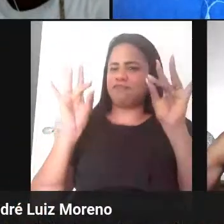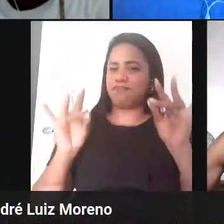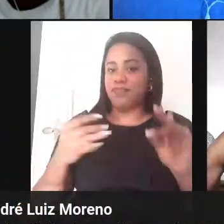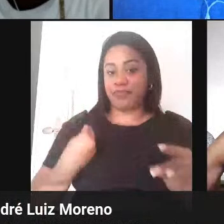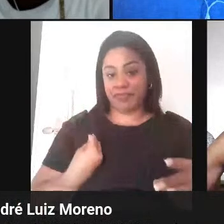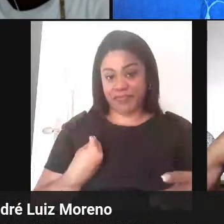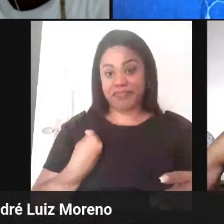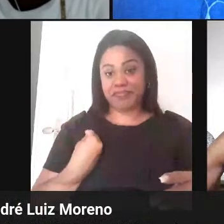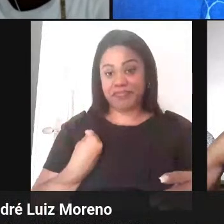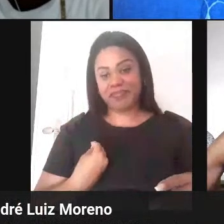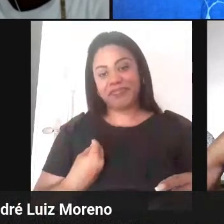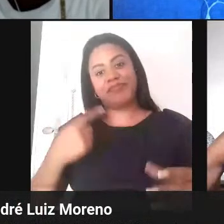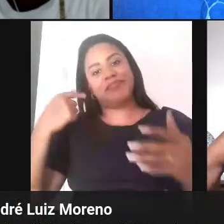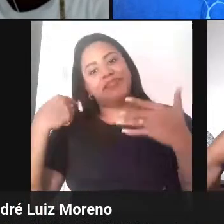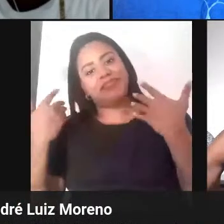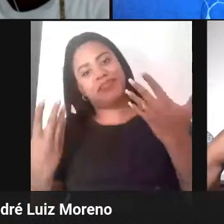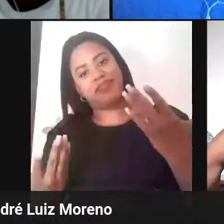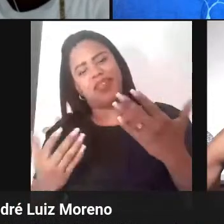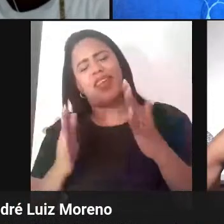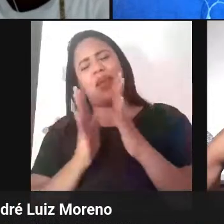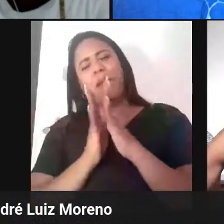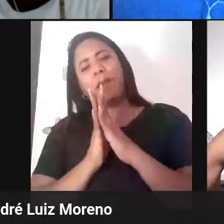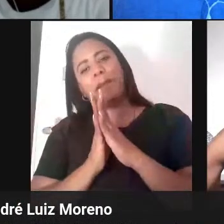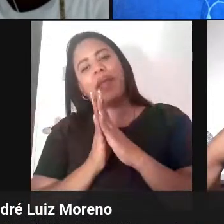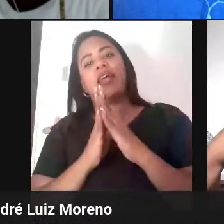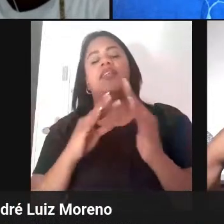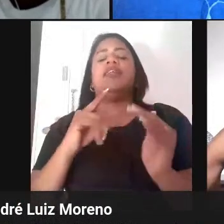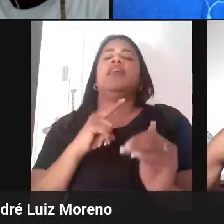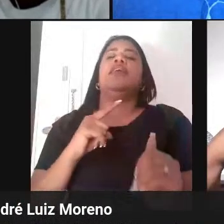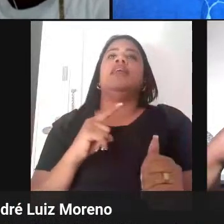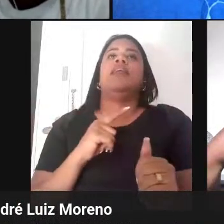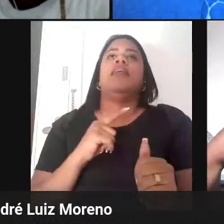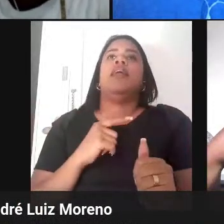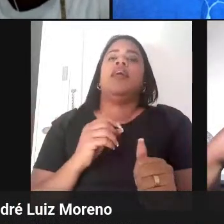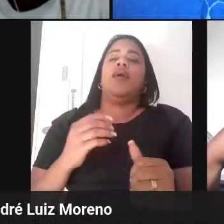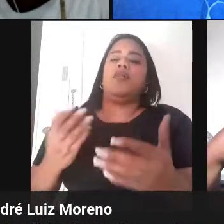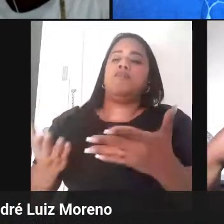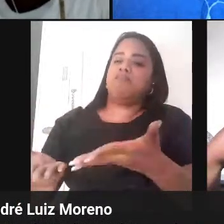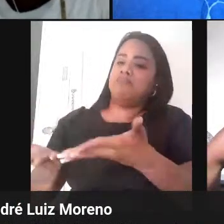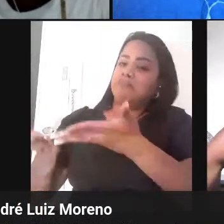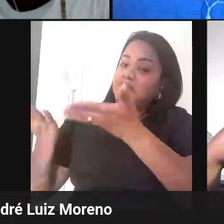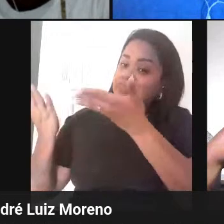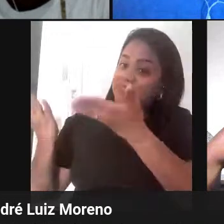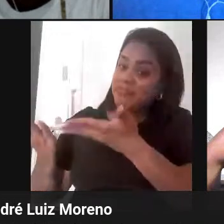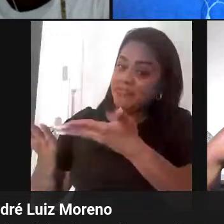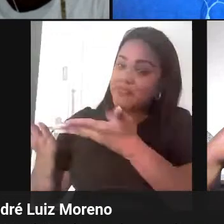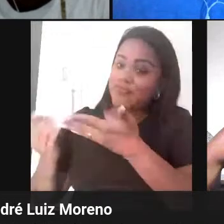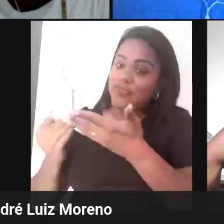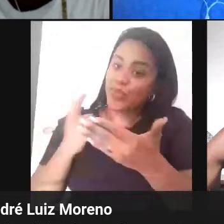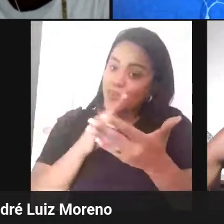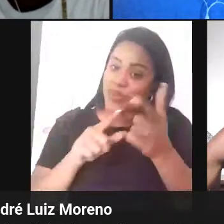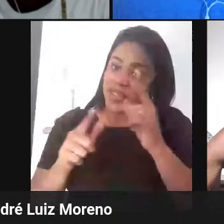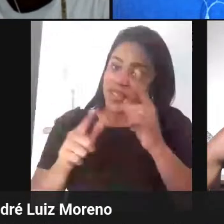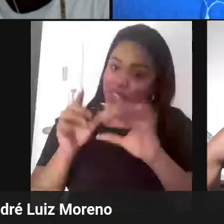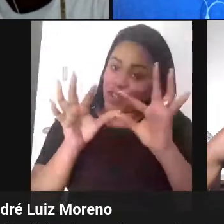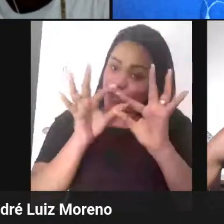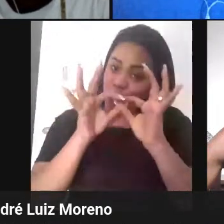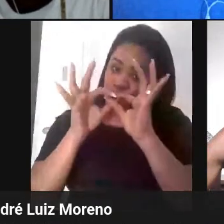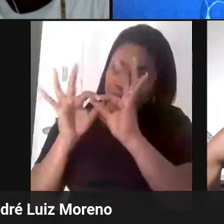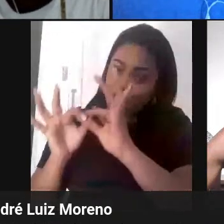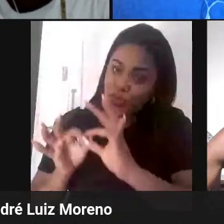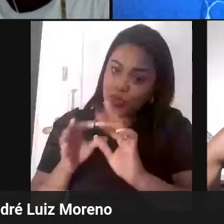eu penso que tem muito mérito poder conseguir juntar autores que nos representam e bem o nosso tempo, a